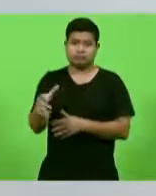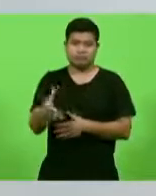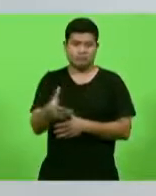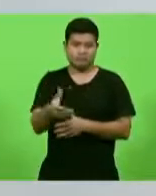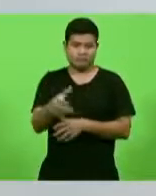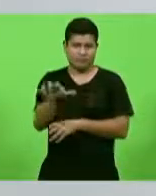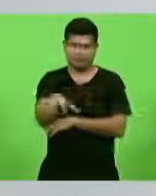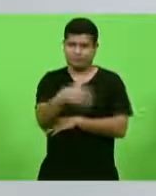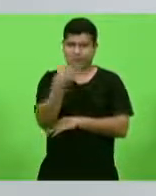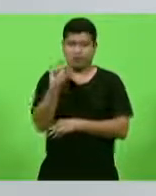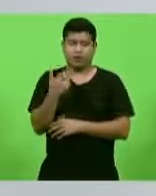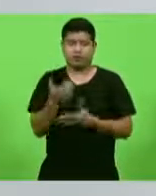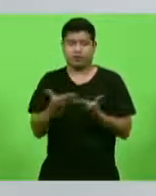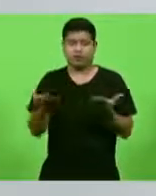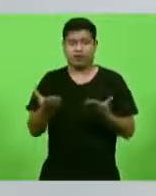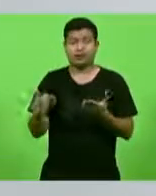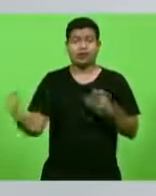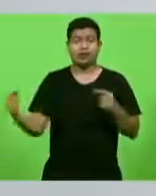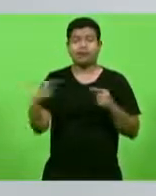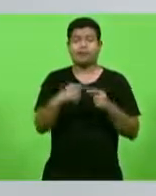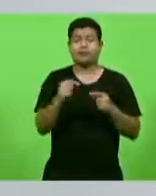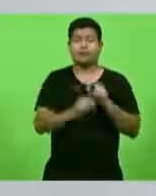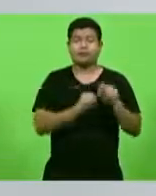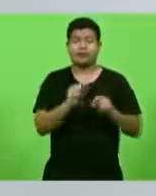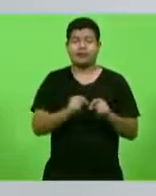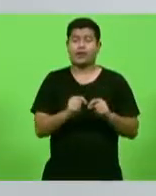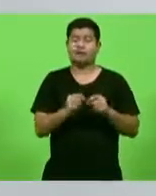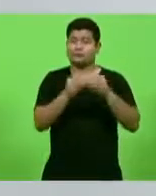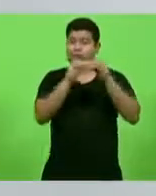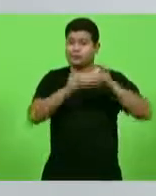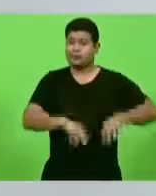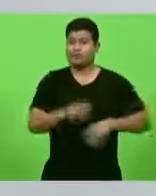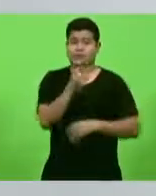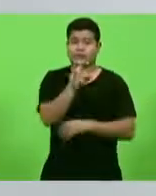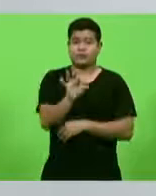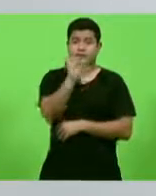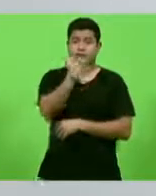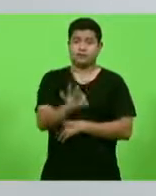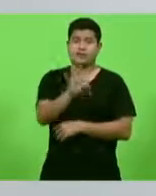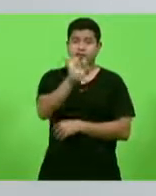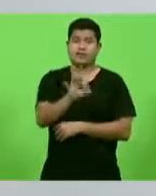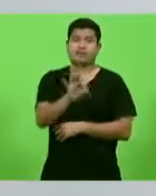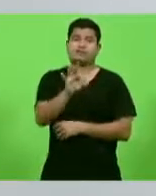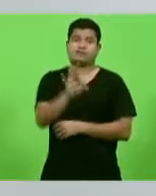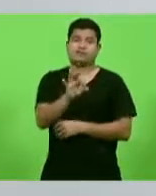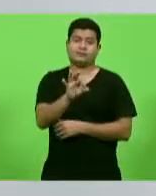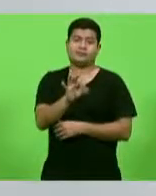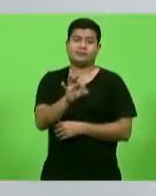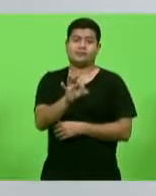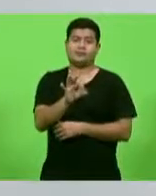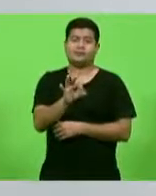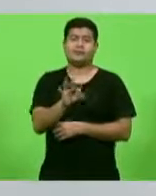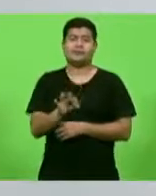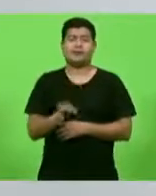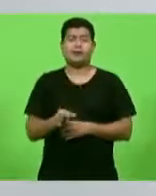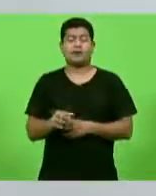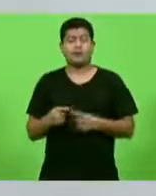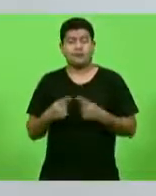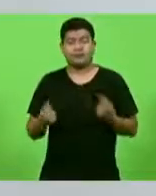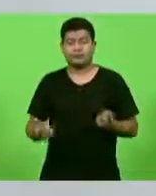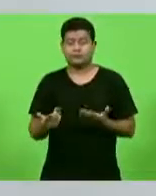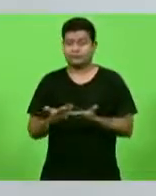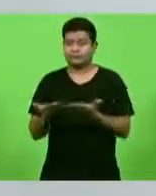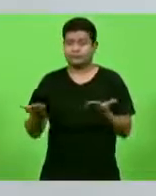significa uma quebra de 50% na captura da tainha nesse ano. Então, os